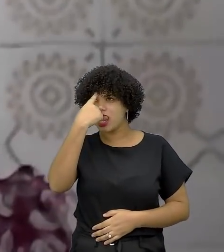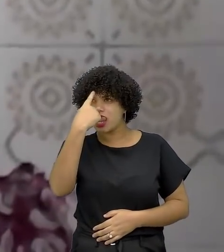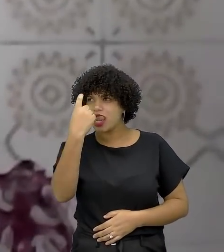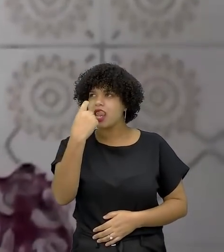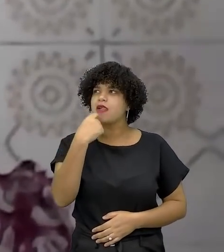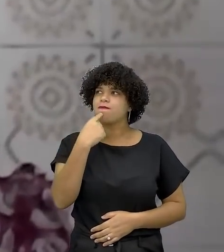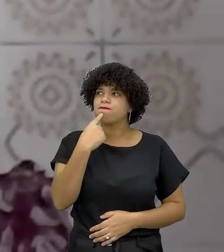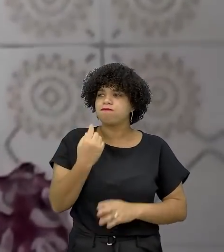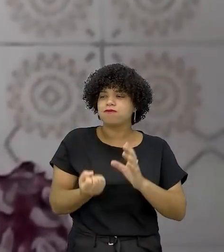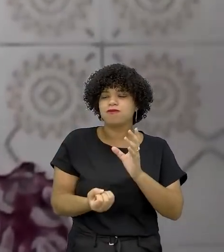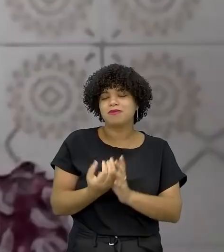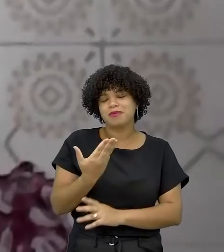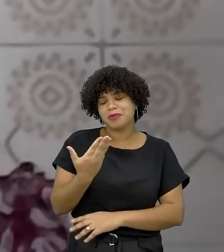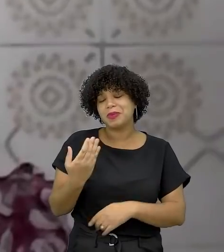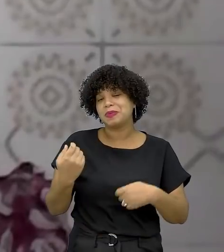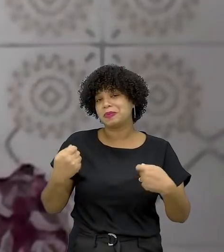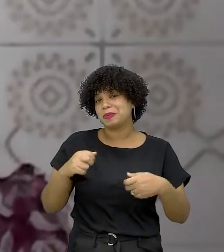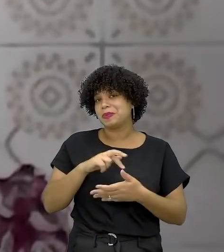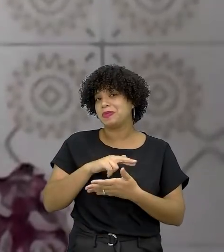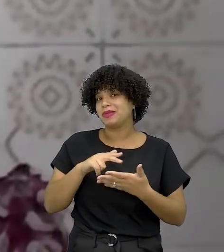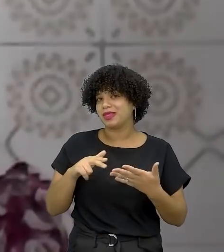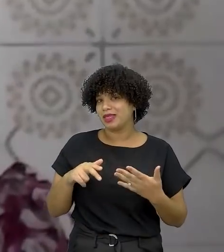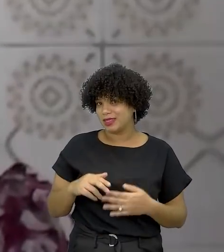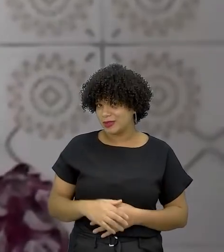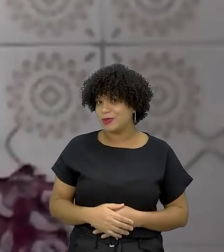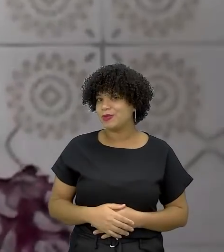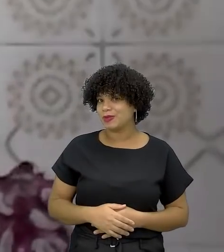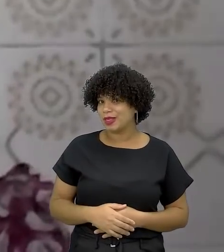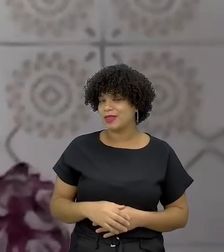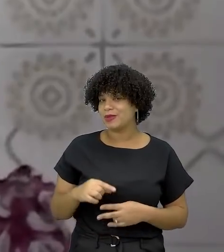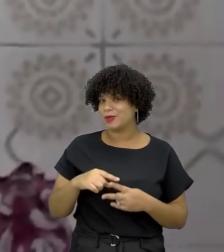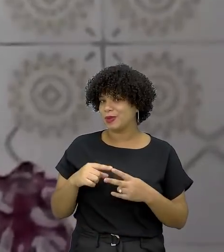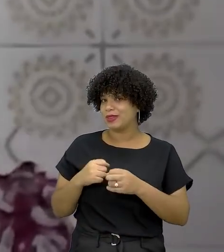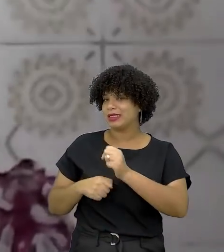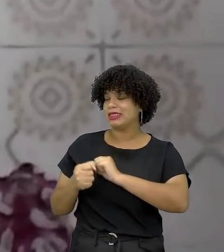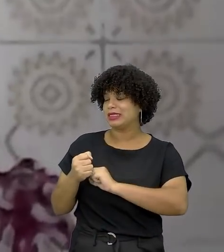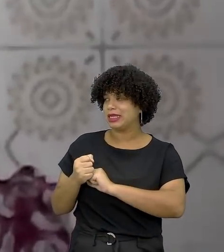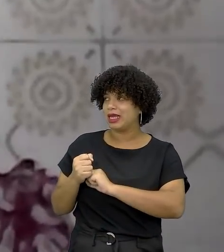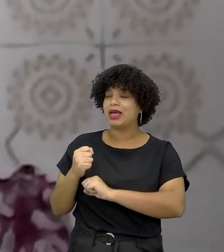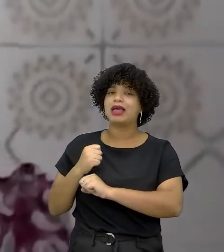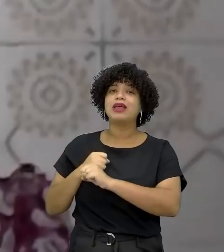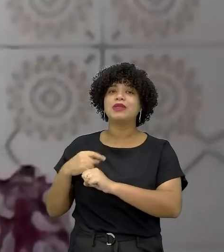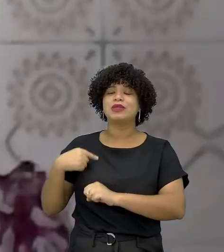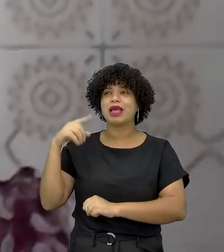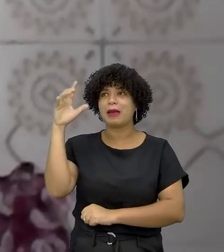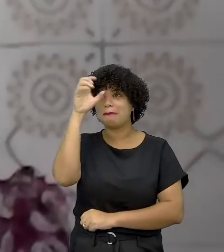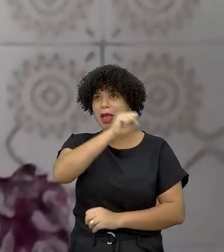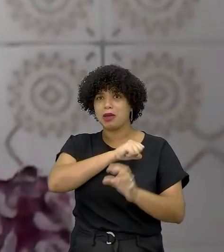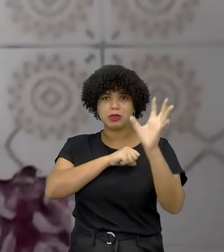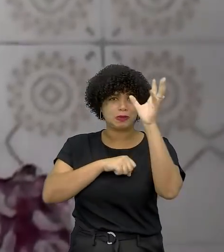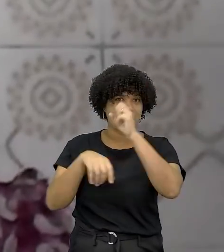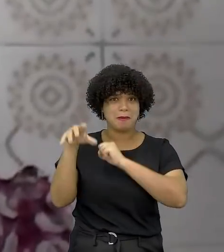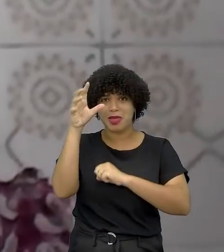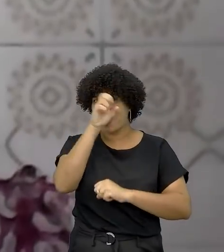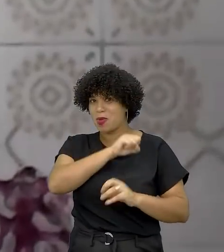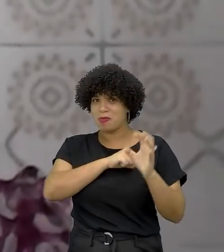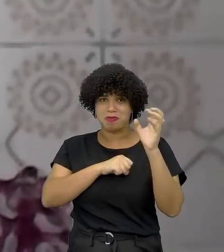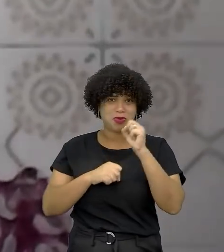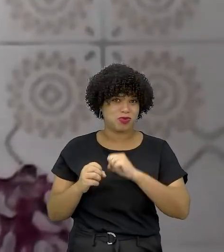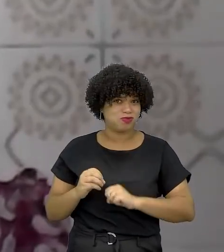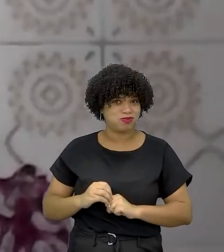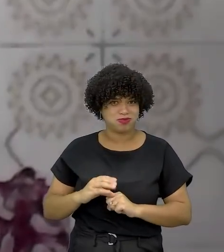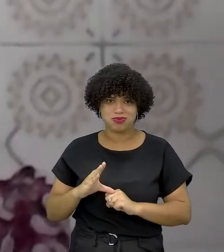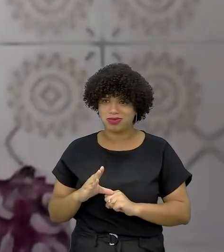muito, aprendemos muito nesse 2021 e 22, muito mesmo, né? Eu acho que nós